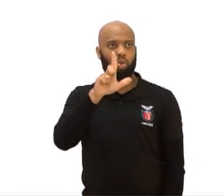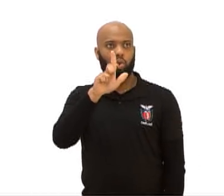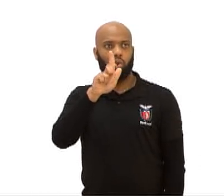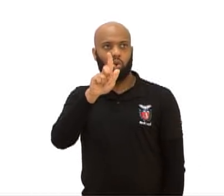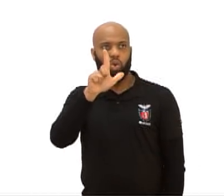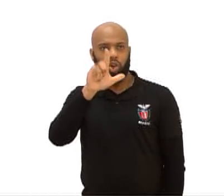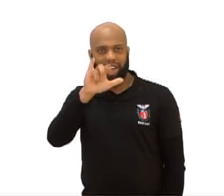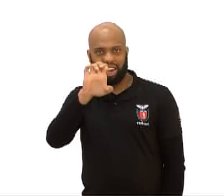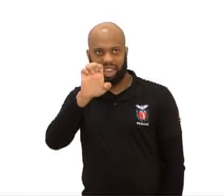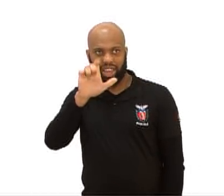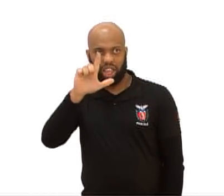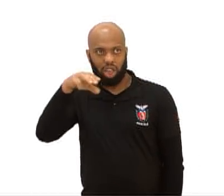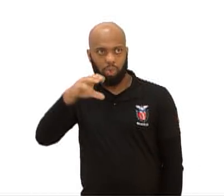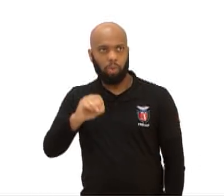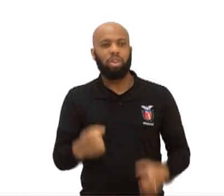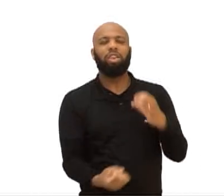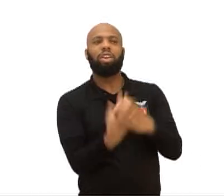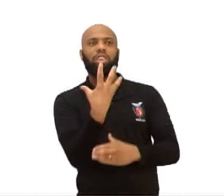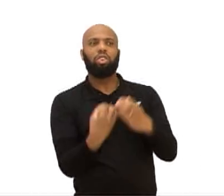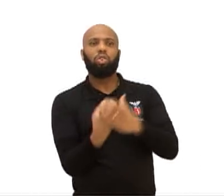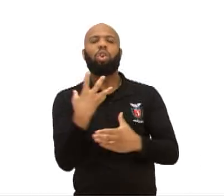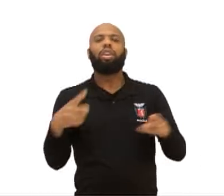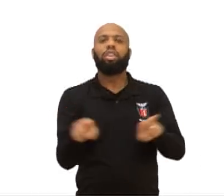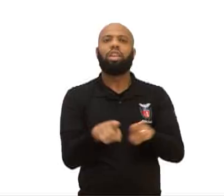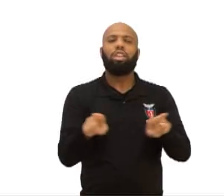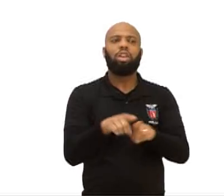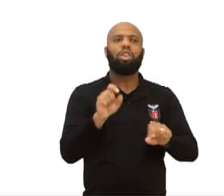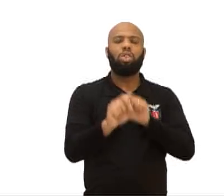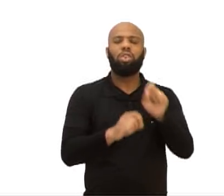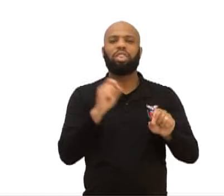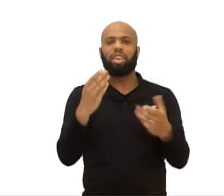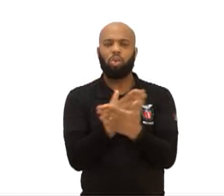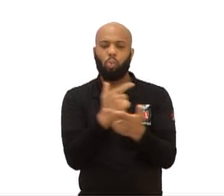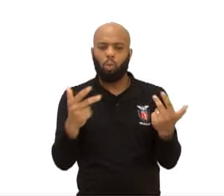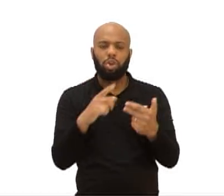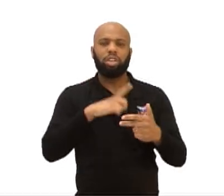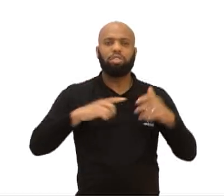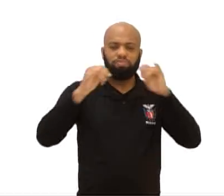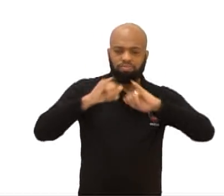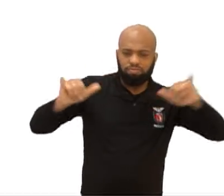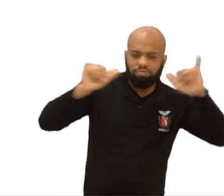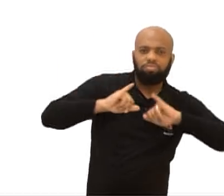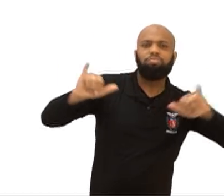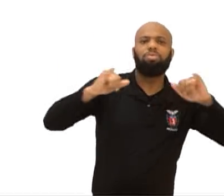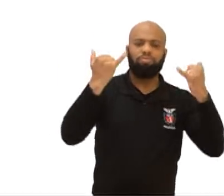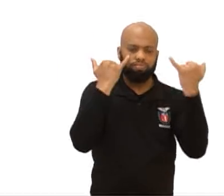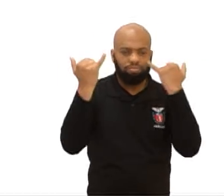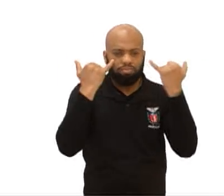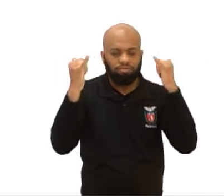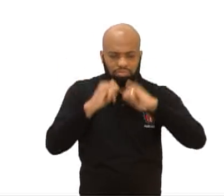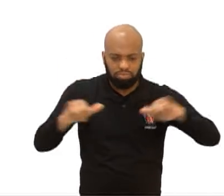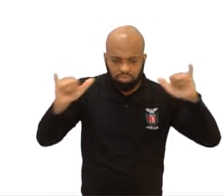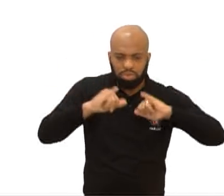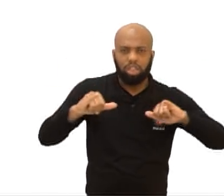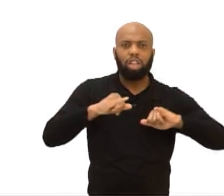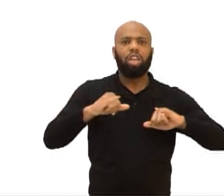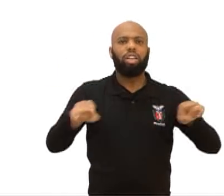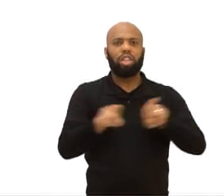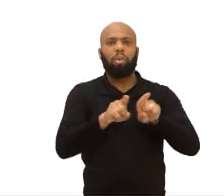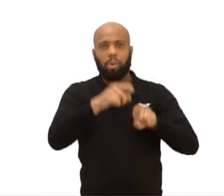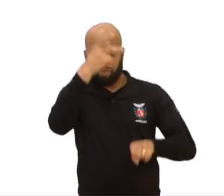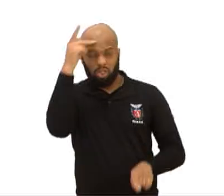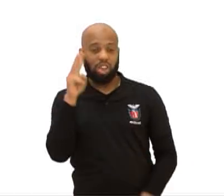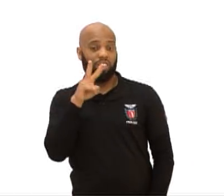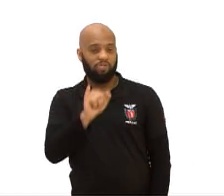e, a seguir, um eletrodoméstico capaz de transmitir notícias, informações, entretenimento de uma